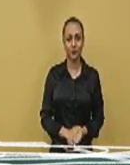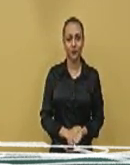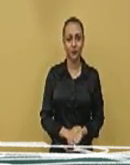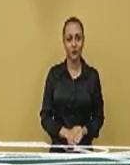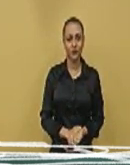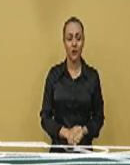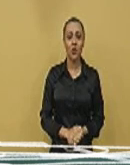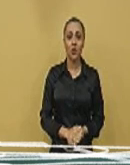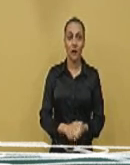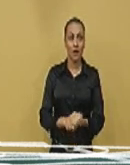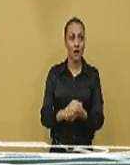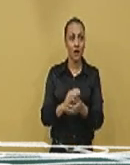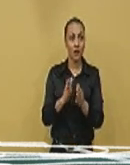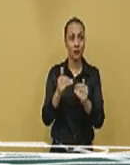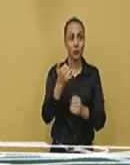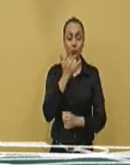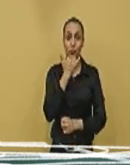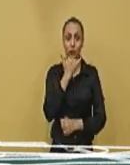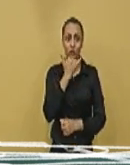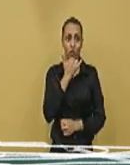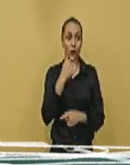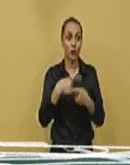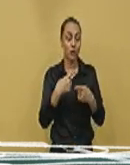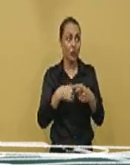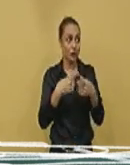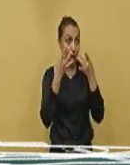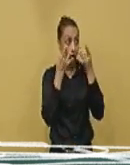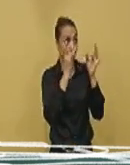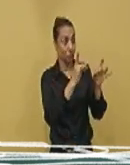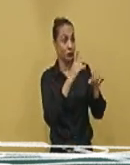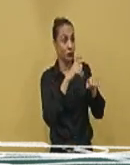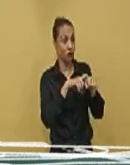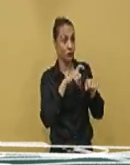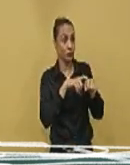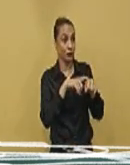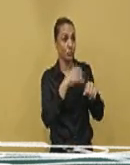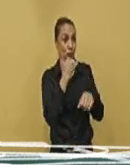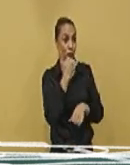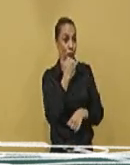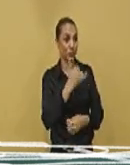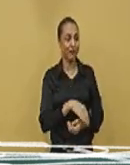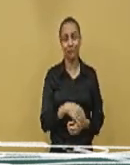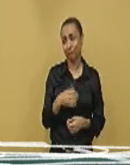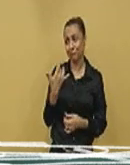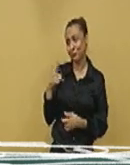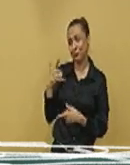Peço desculpas, pois eu não me atentei ao tempo. Sem problema.